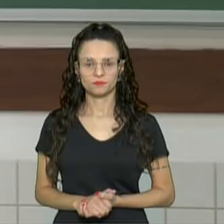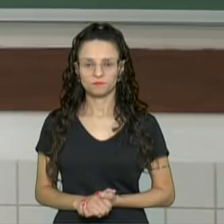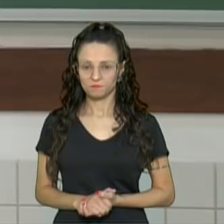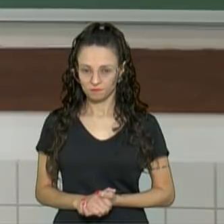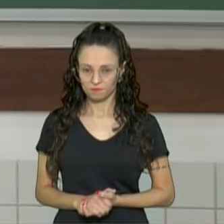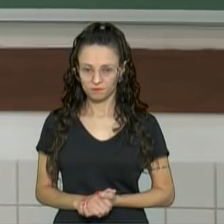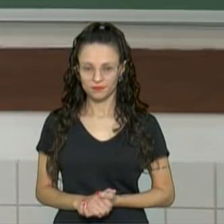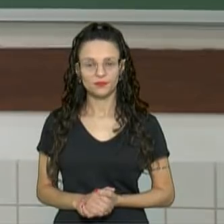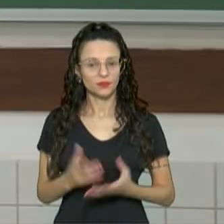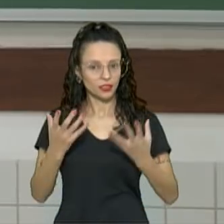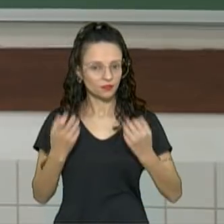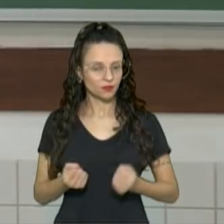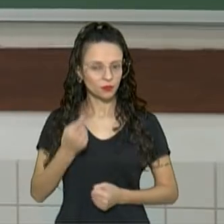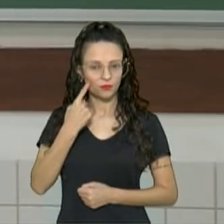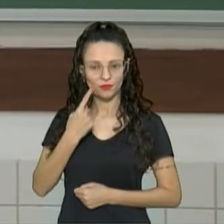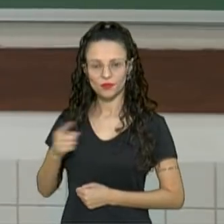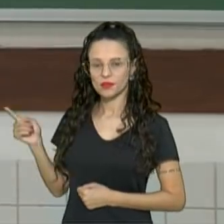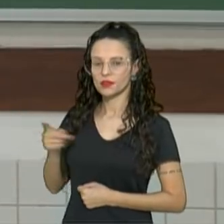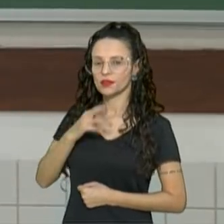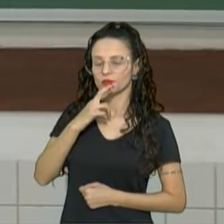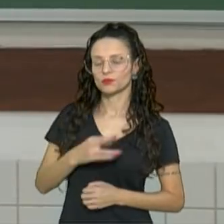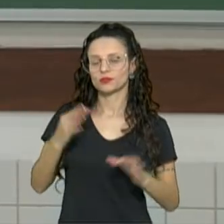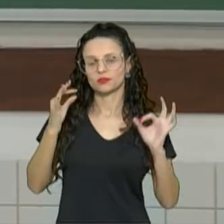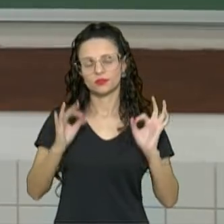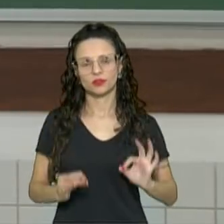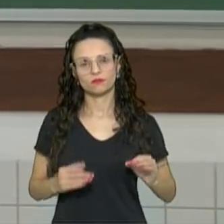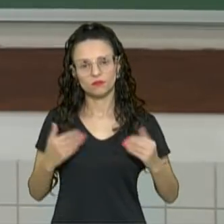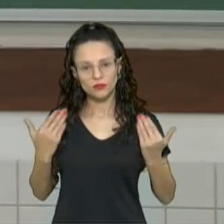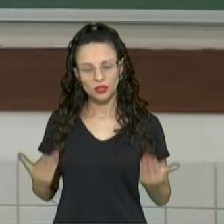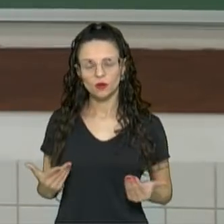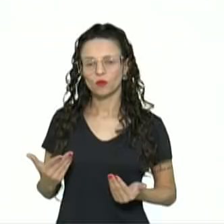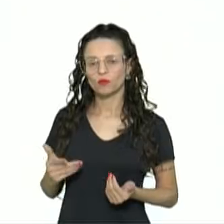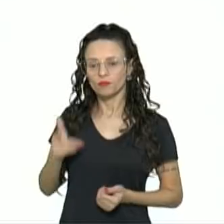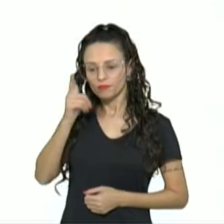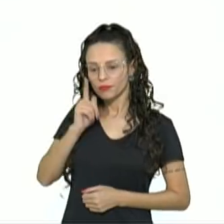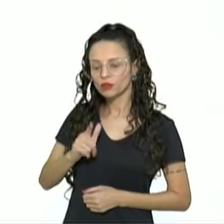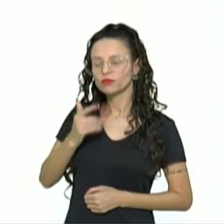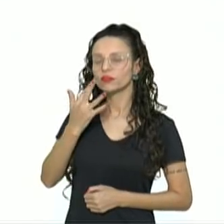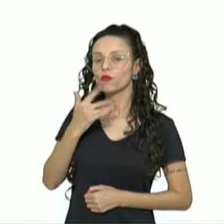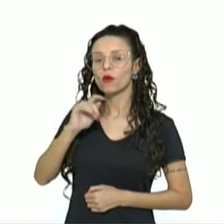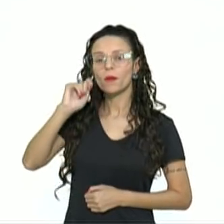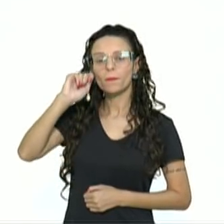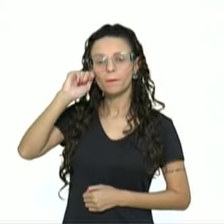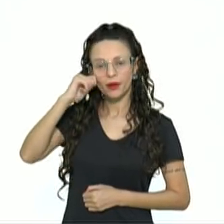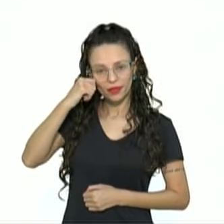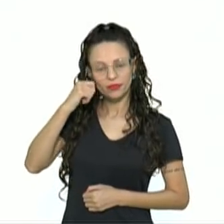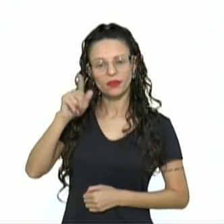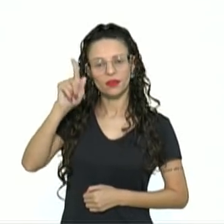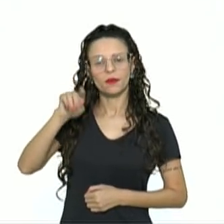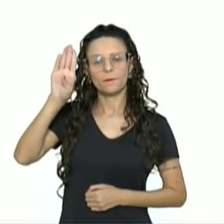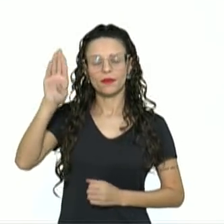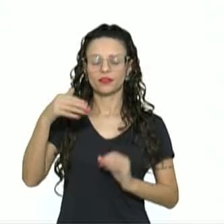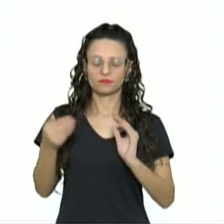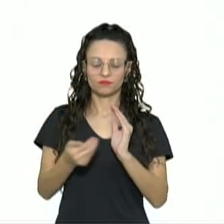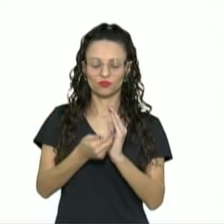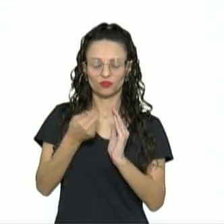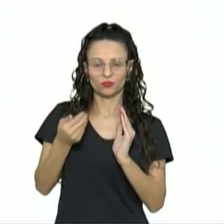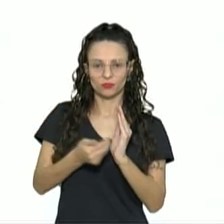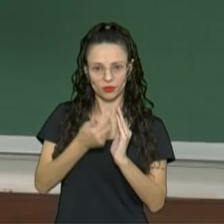E aí, vamos à resposta correta? Então, para extrair aqui a tinta preta, letra B, o genipapo,